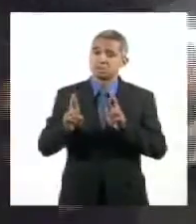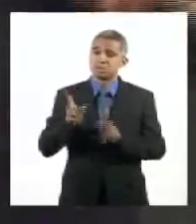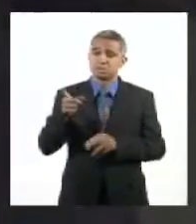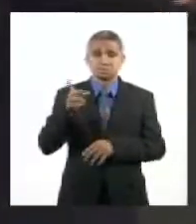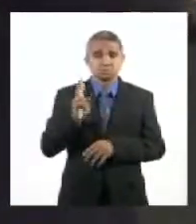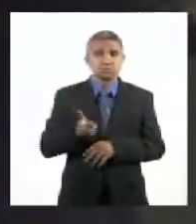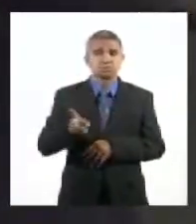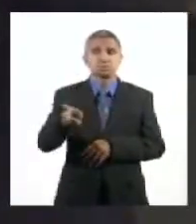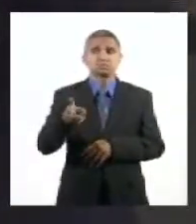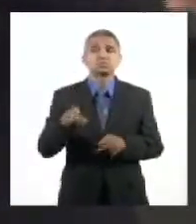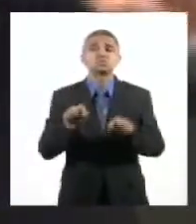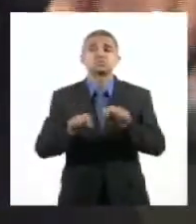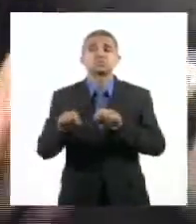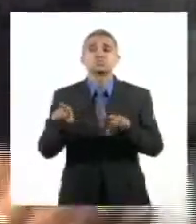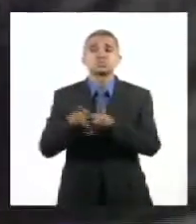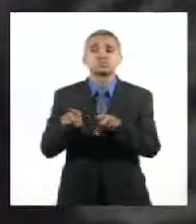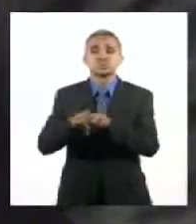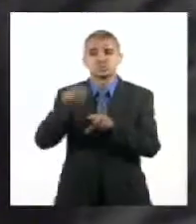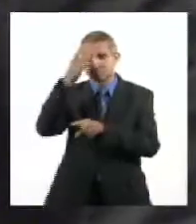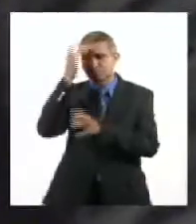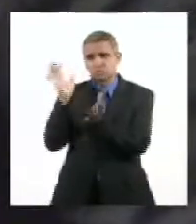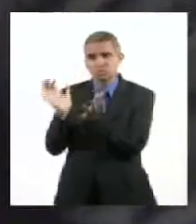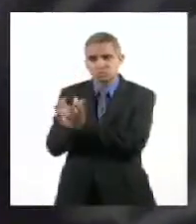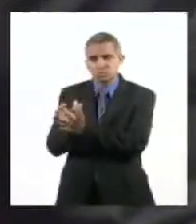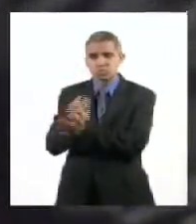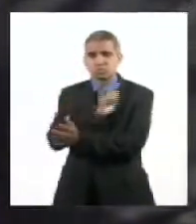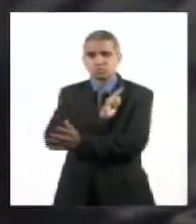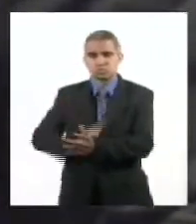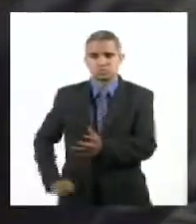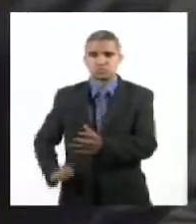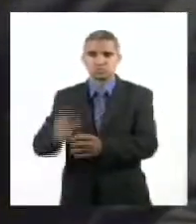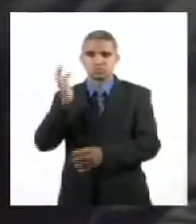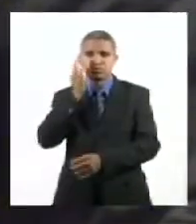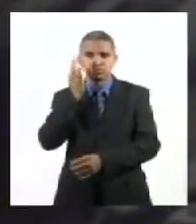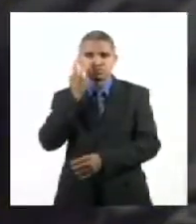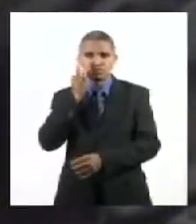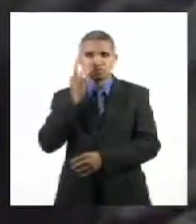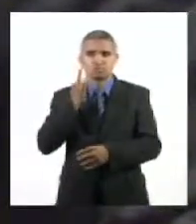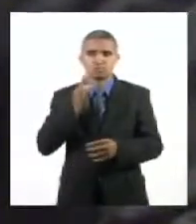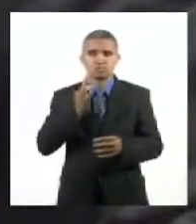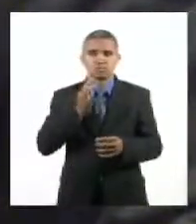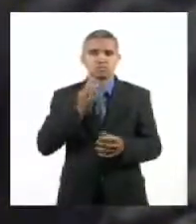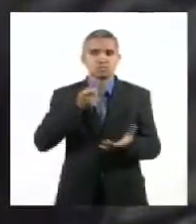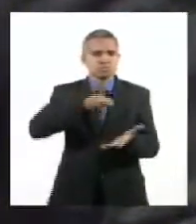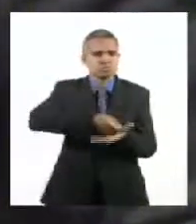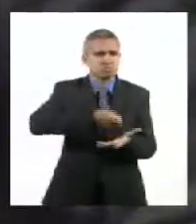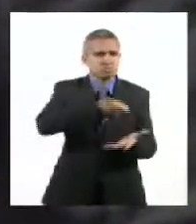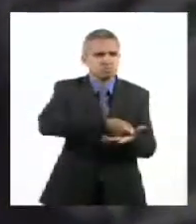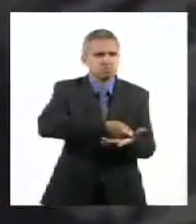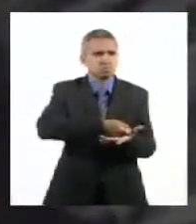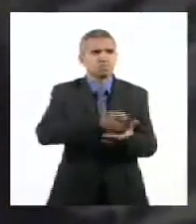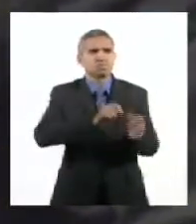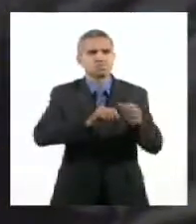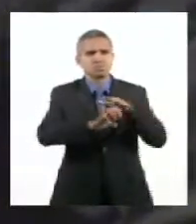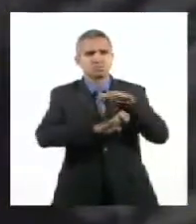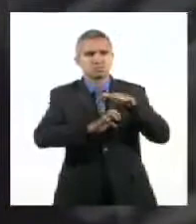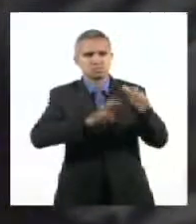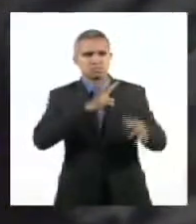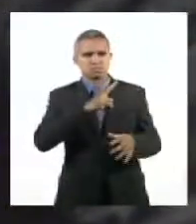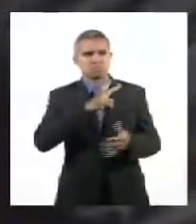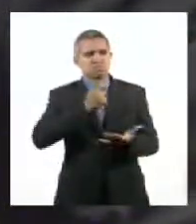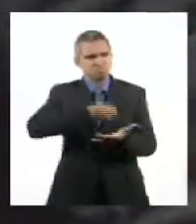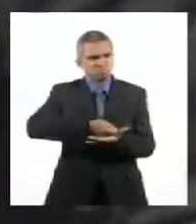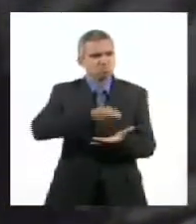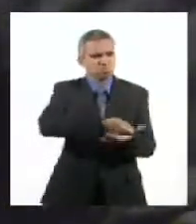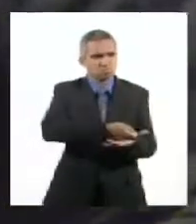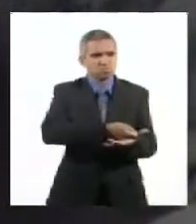é aliado do governador Flávio Dino, como ele vem sendo com as empresas privadas. Justiça seja feita. Todos os